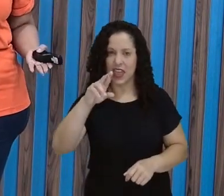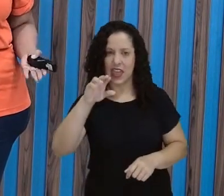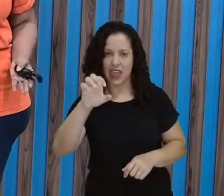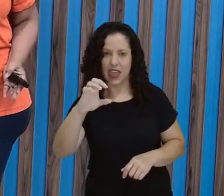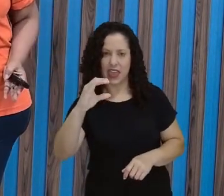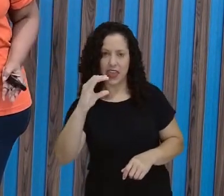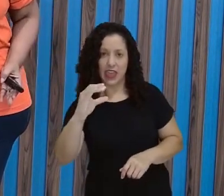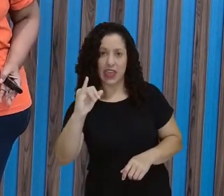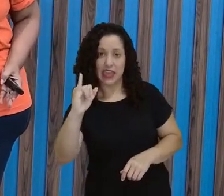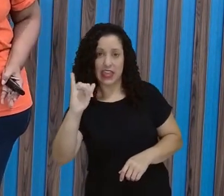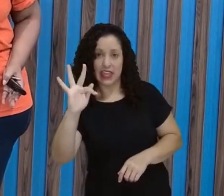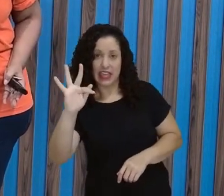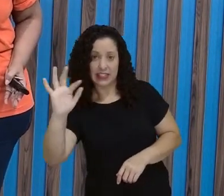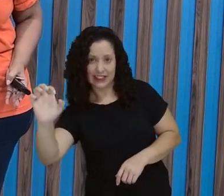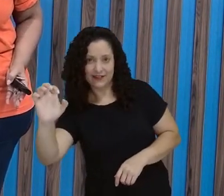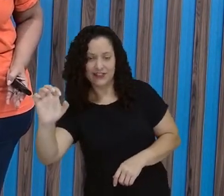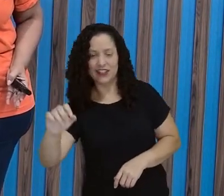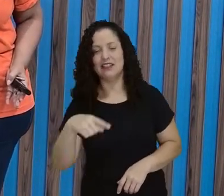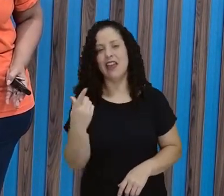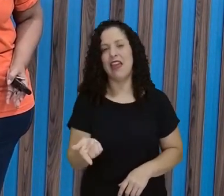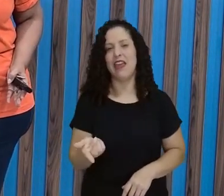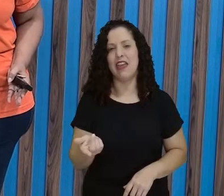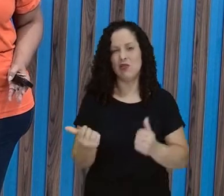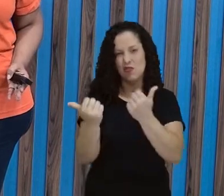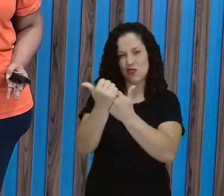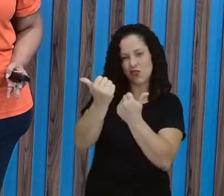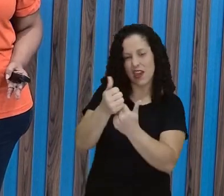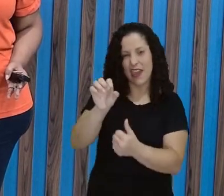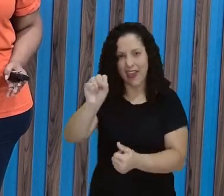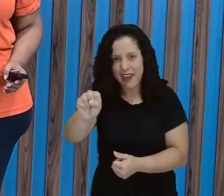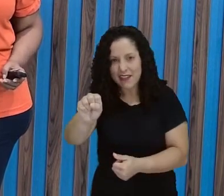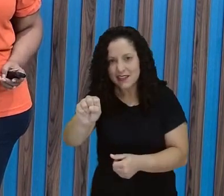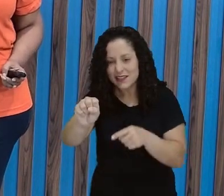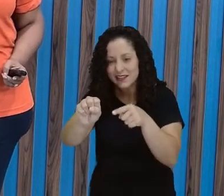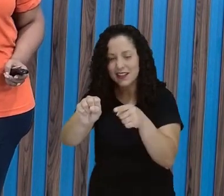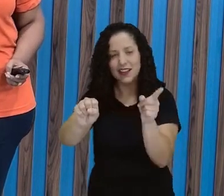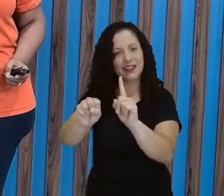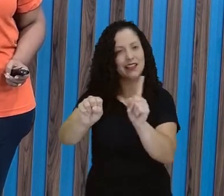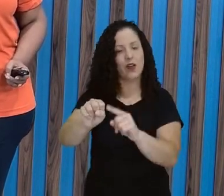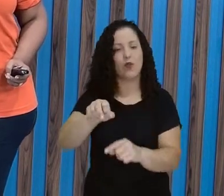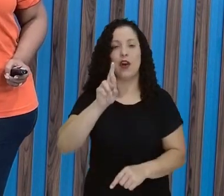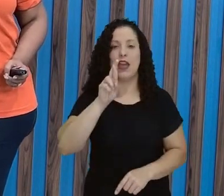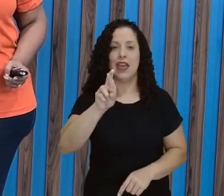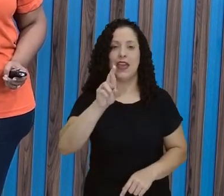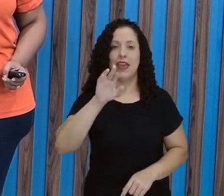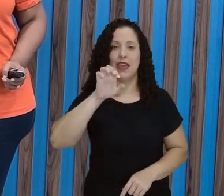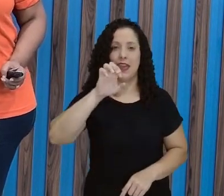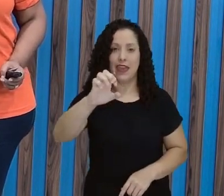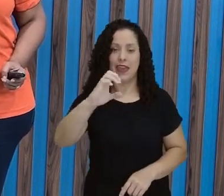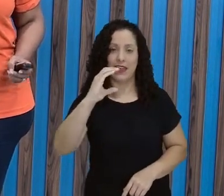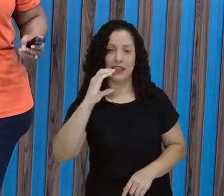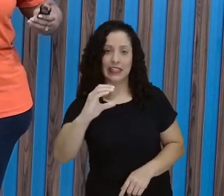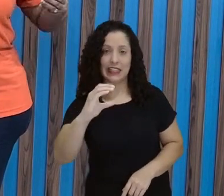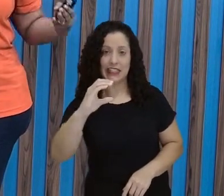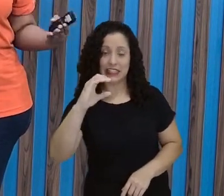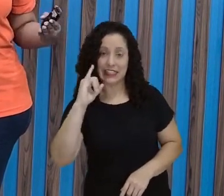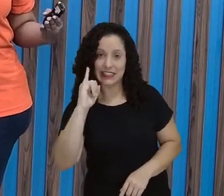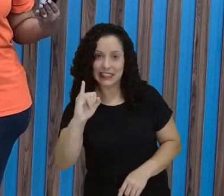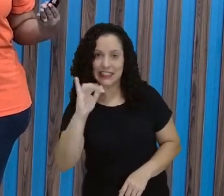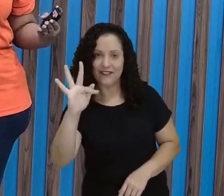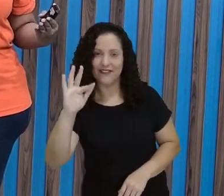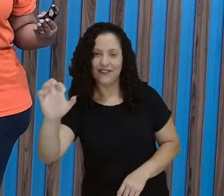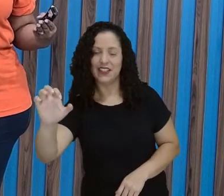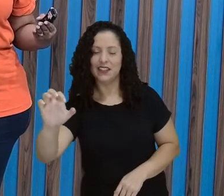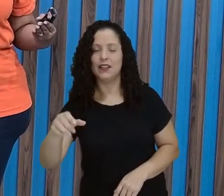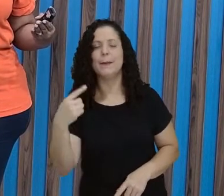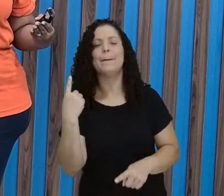Recife é com C, mesmo que o som seja semelhante na hora do Recife. Por que a gente